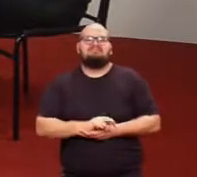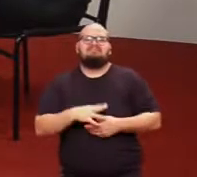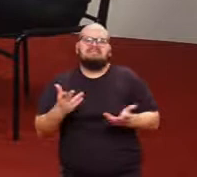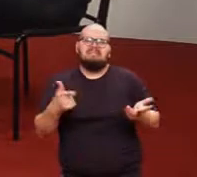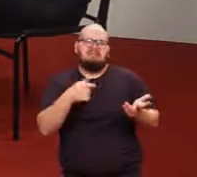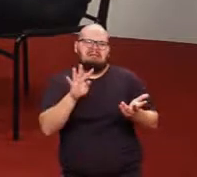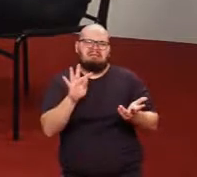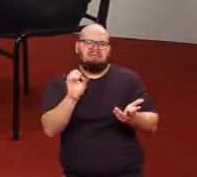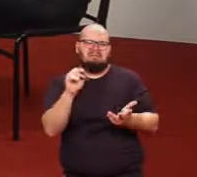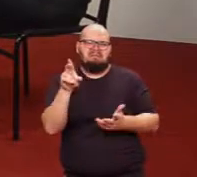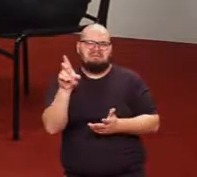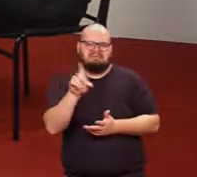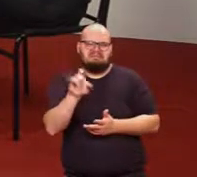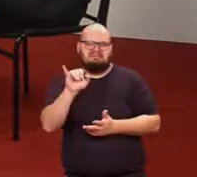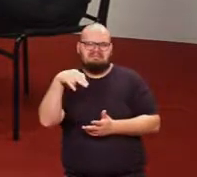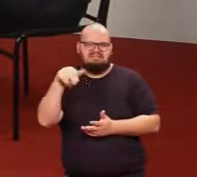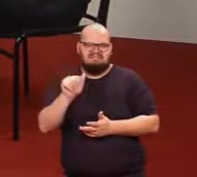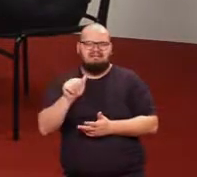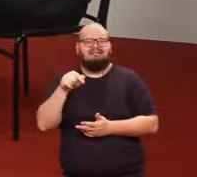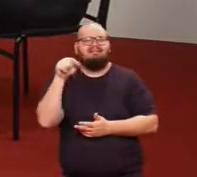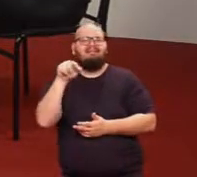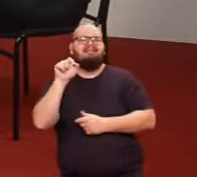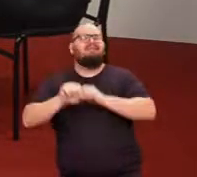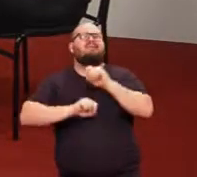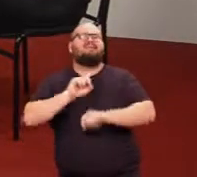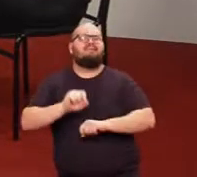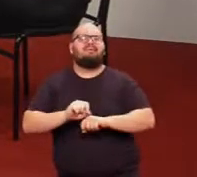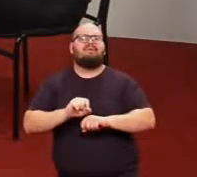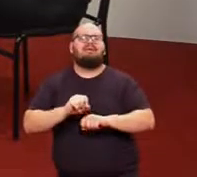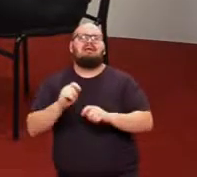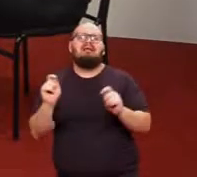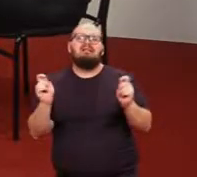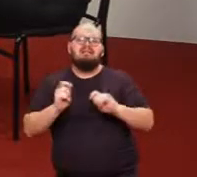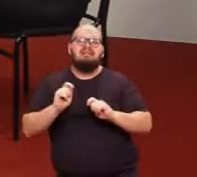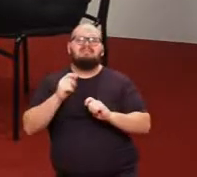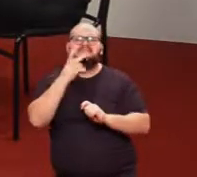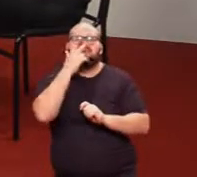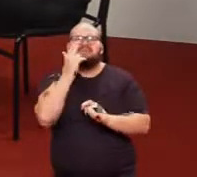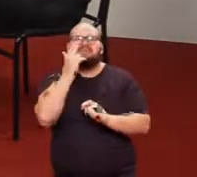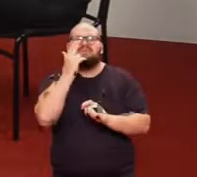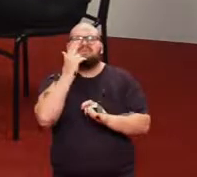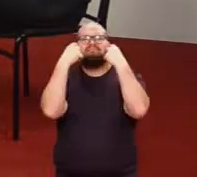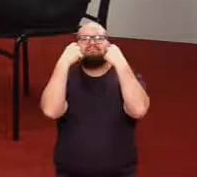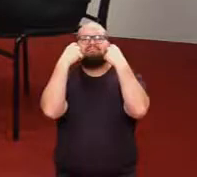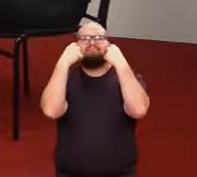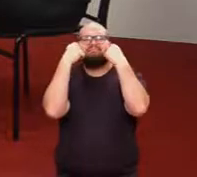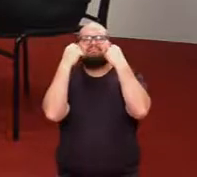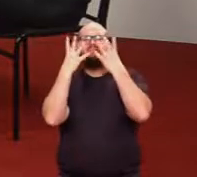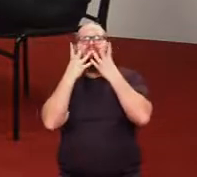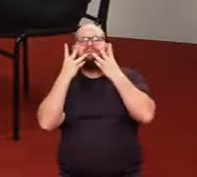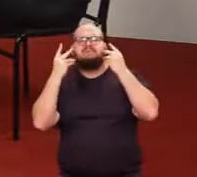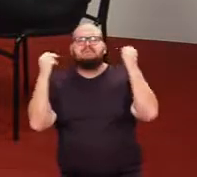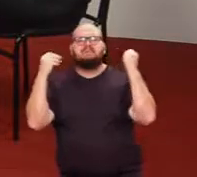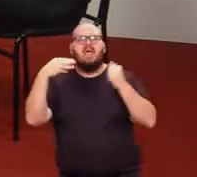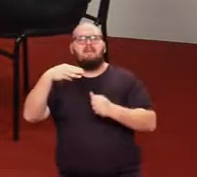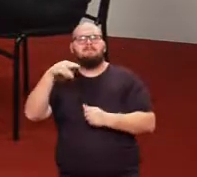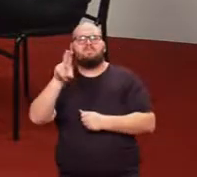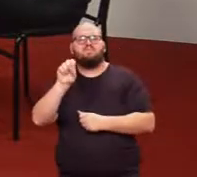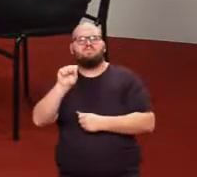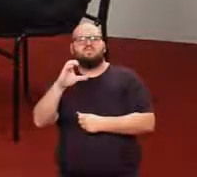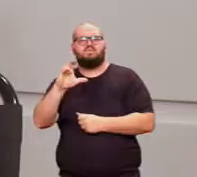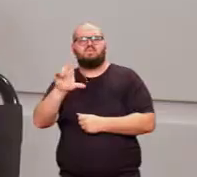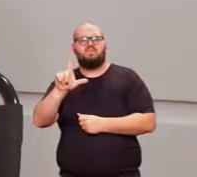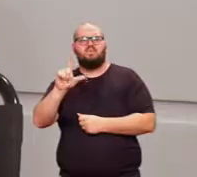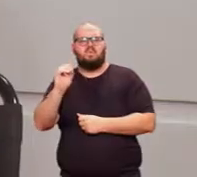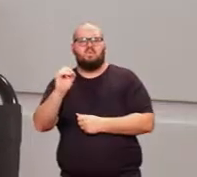Olá. A toxina botulínica, a gente sendo um inibidor de uma atividade